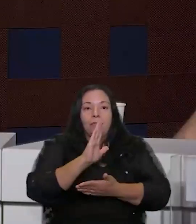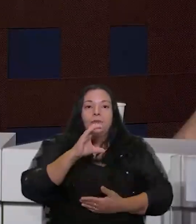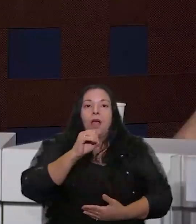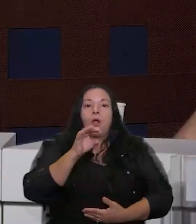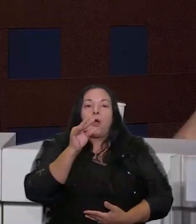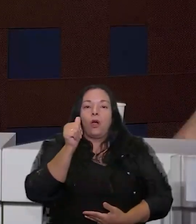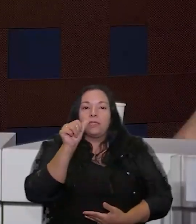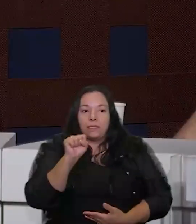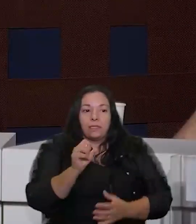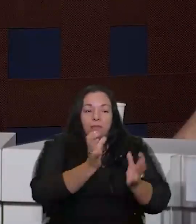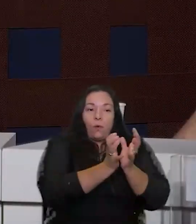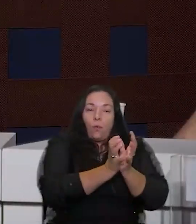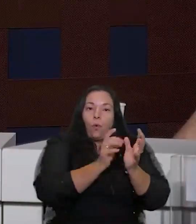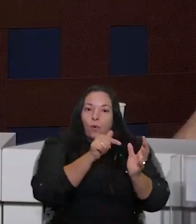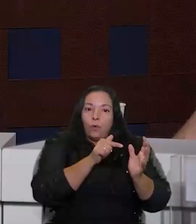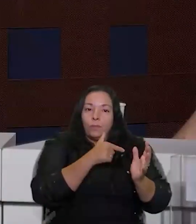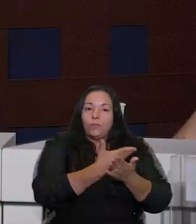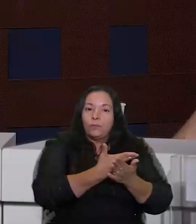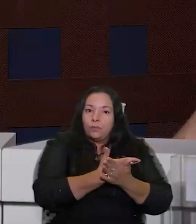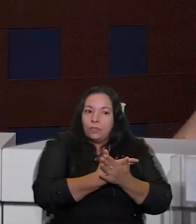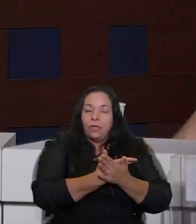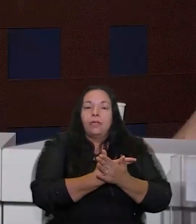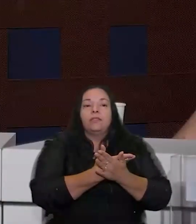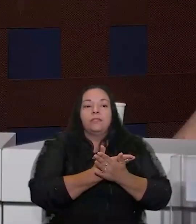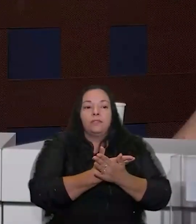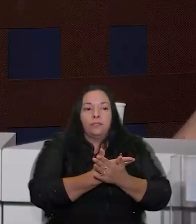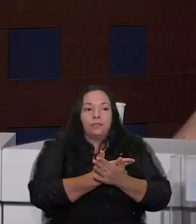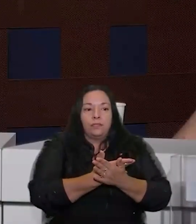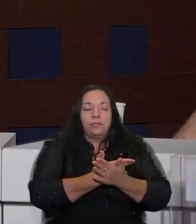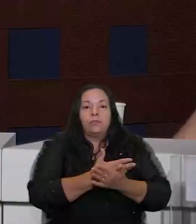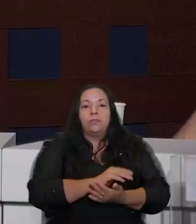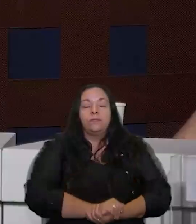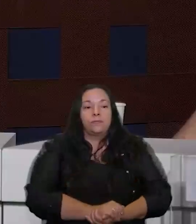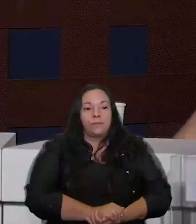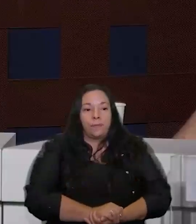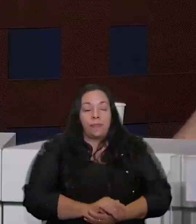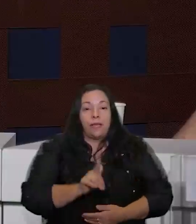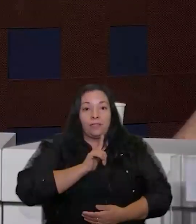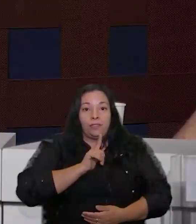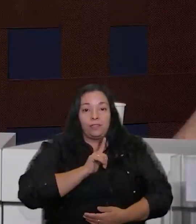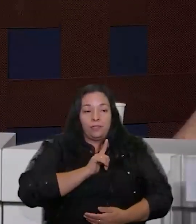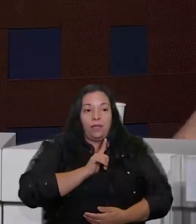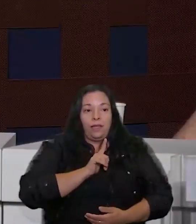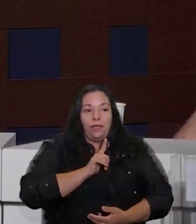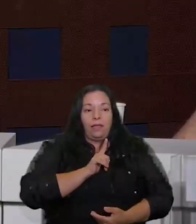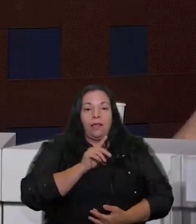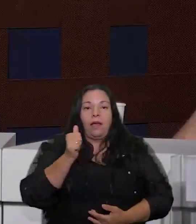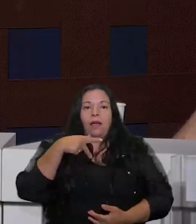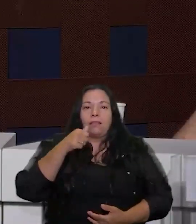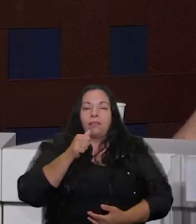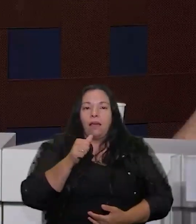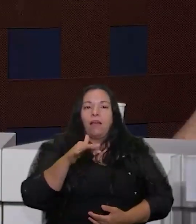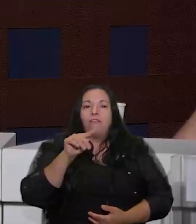teve um grupo de estudantes que foi crucial para que isso acontecesse, chamado Enegrecer. Então, a gente tem intelectuais aí, como Ana Flávia